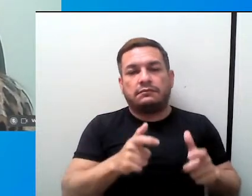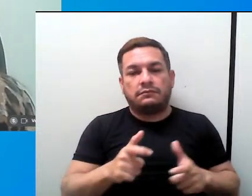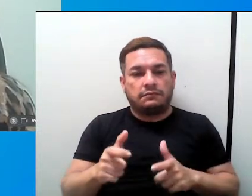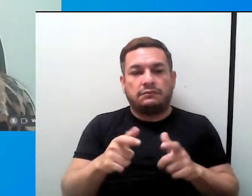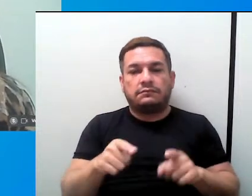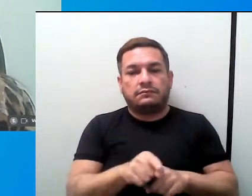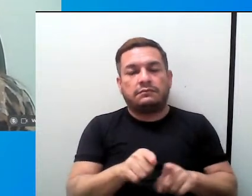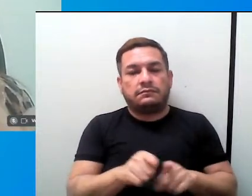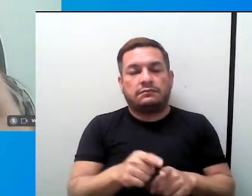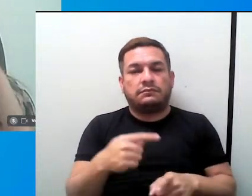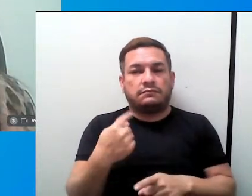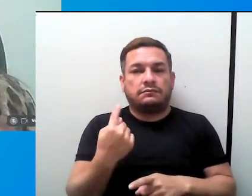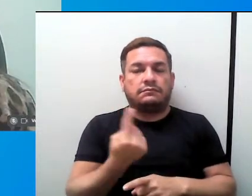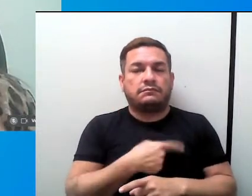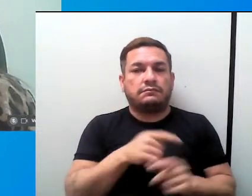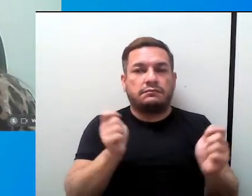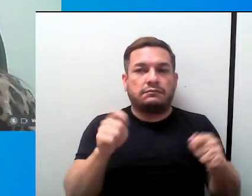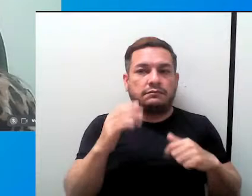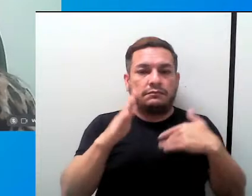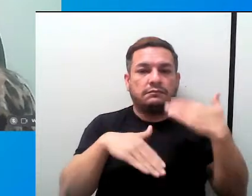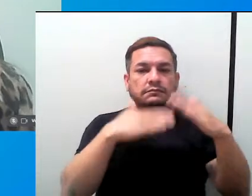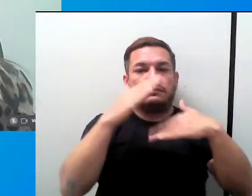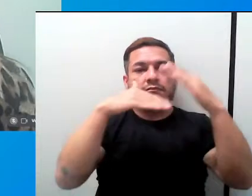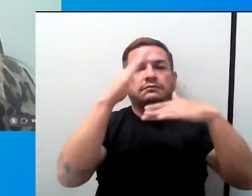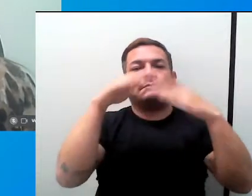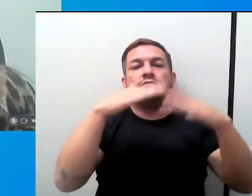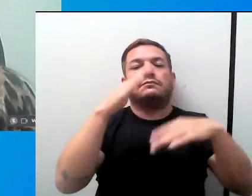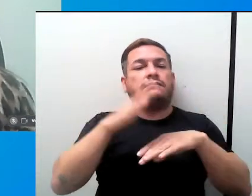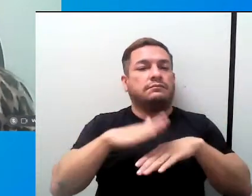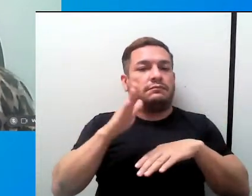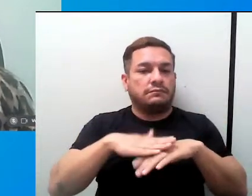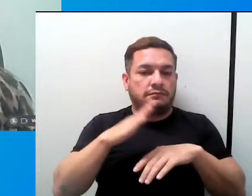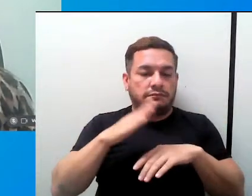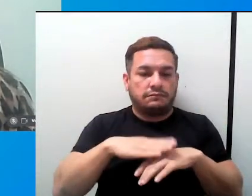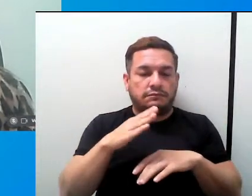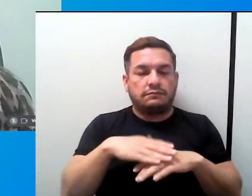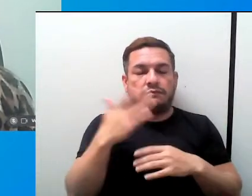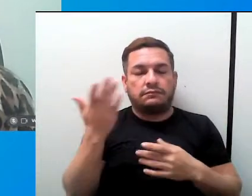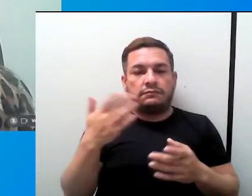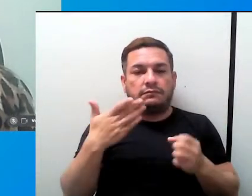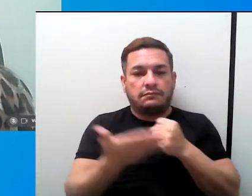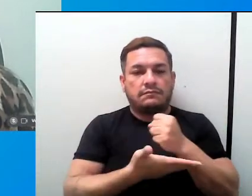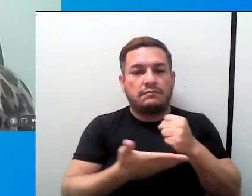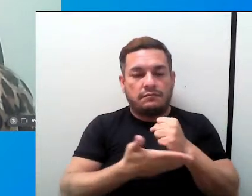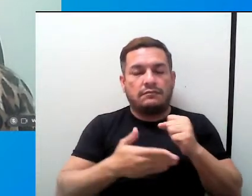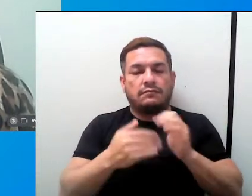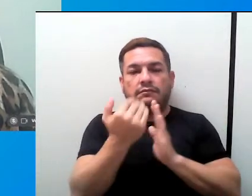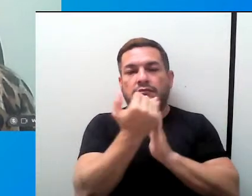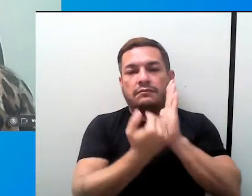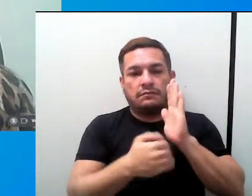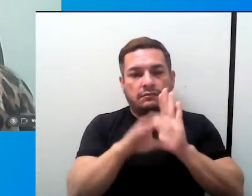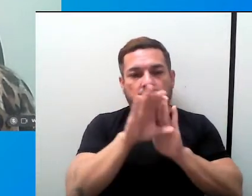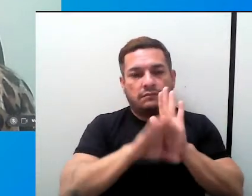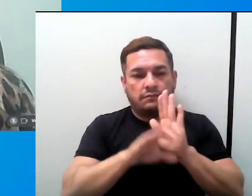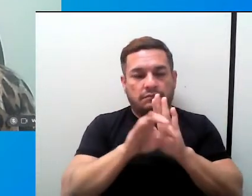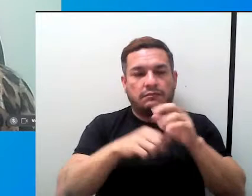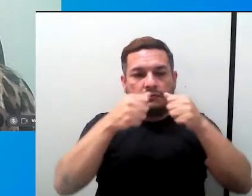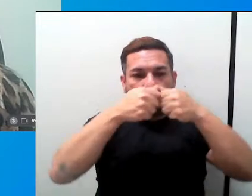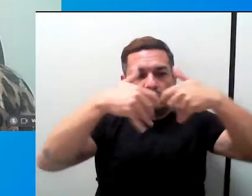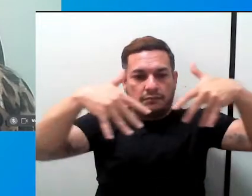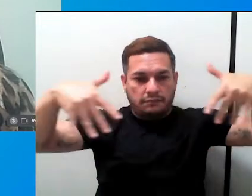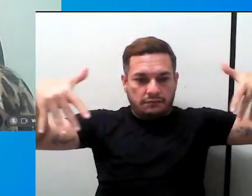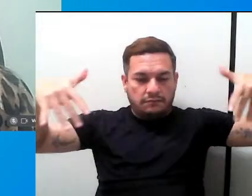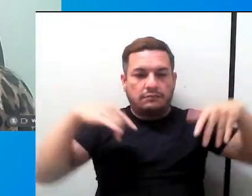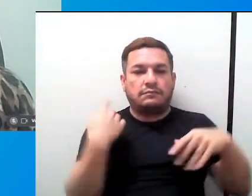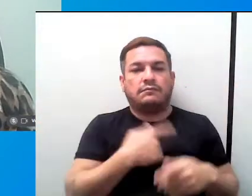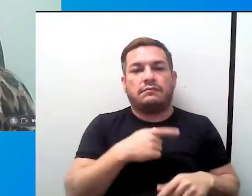gente possa avançar ainda mais nessa perspectiva da curricularização da extensão, que nós possamos ter os